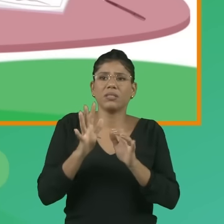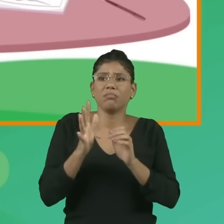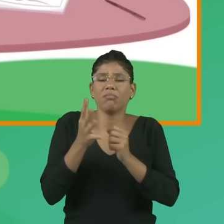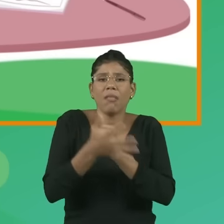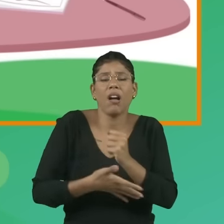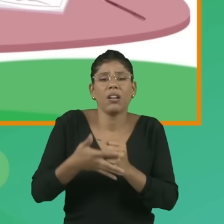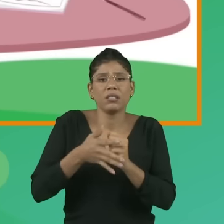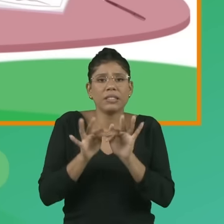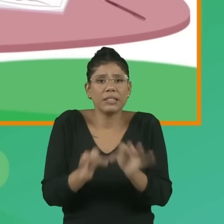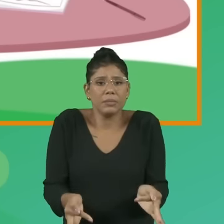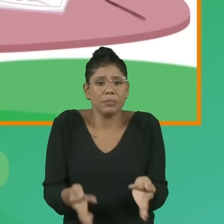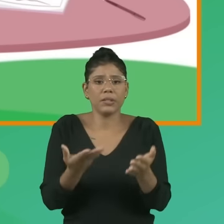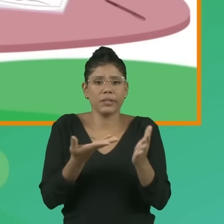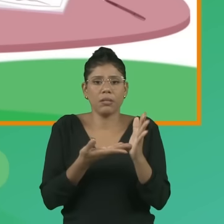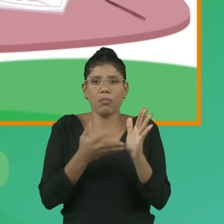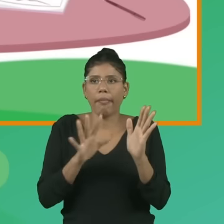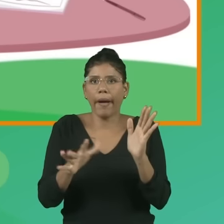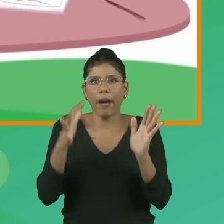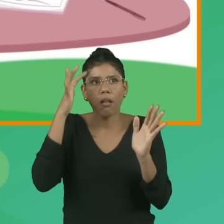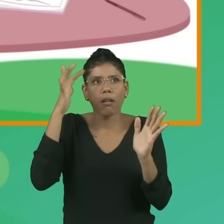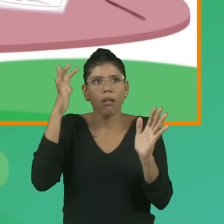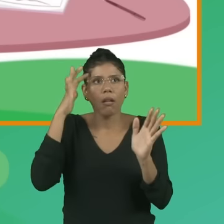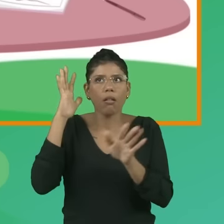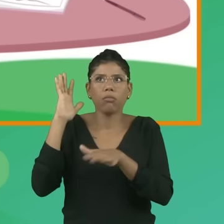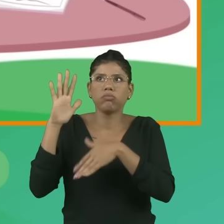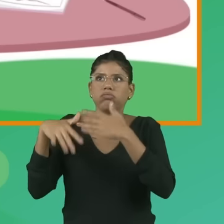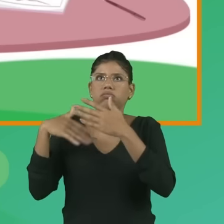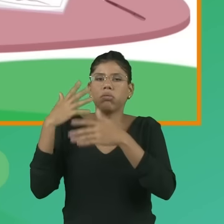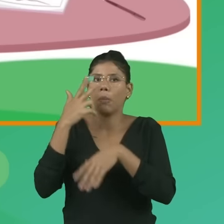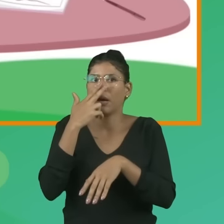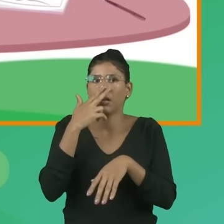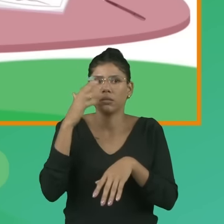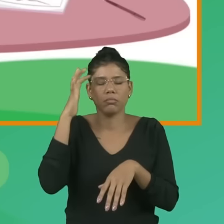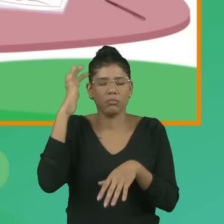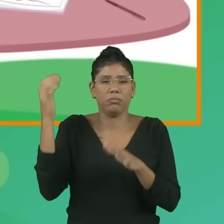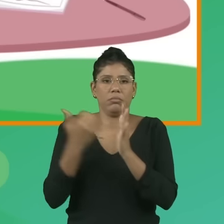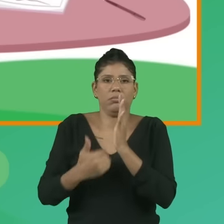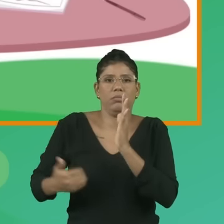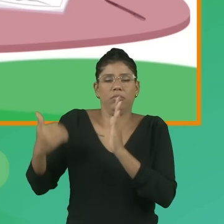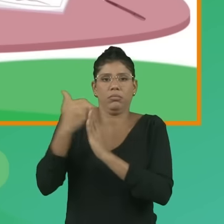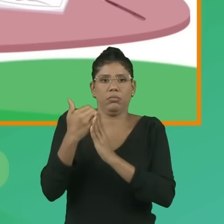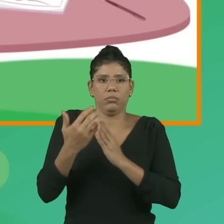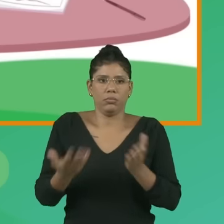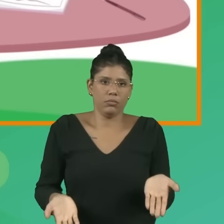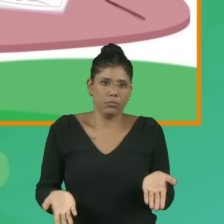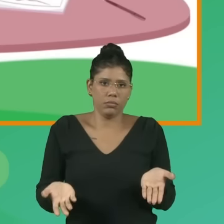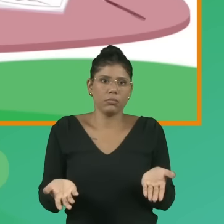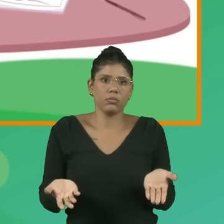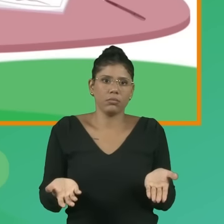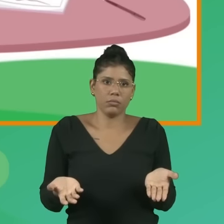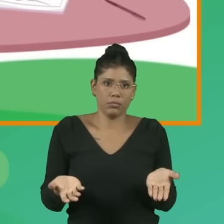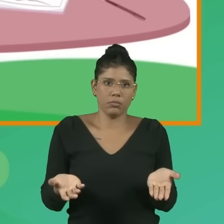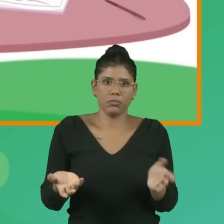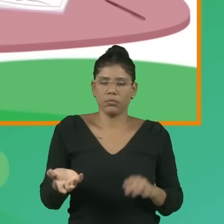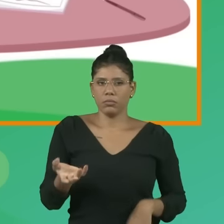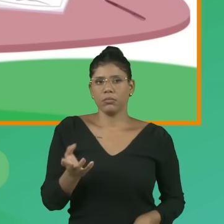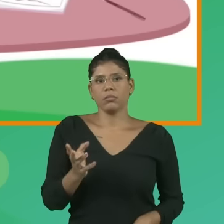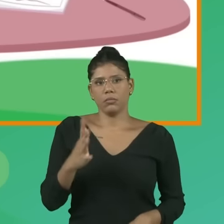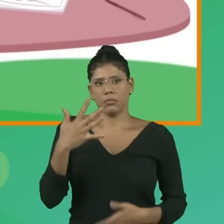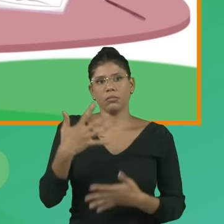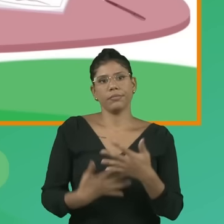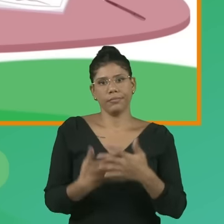simples que está ali, mas você acaba interpretando demais e aí acaba indo para lugares que não